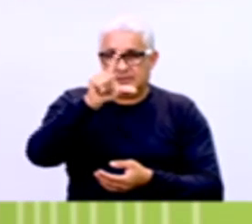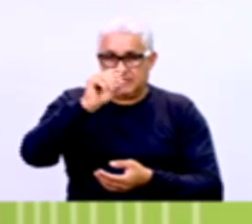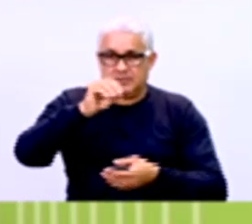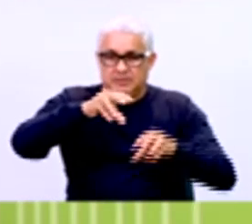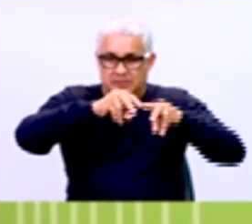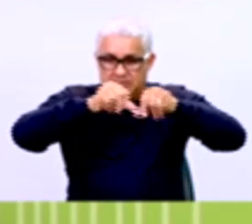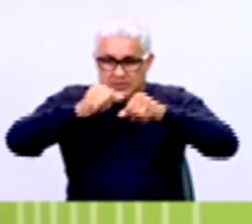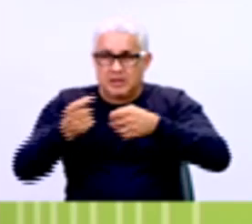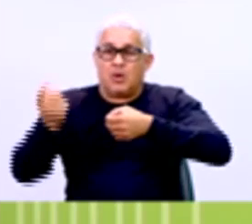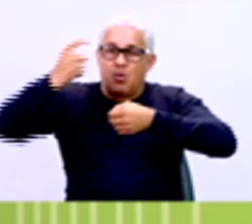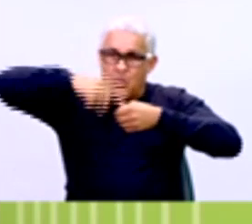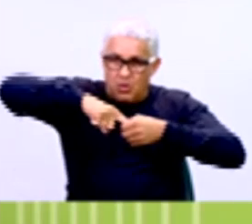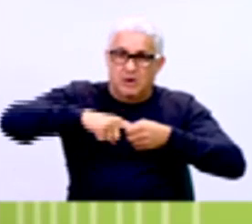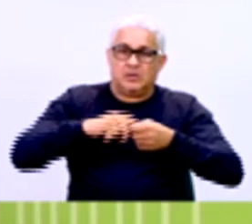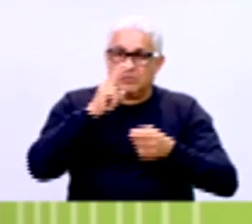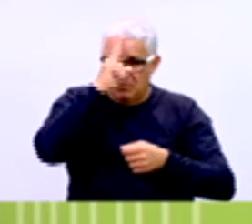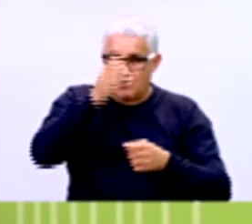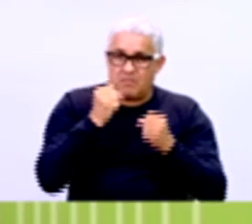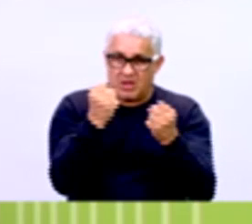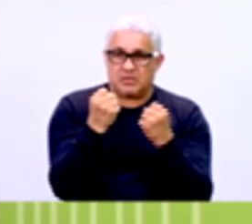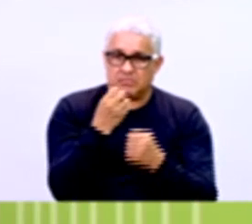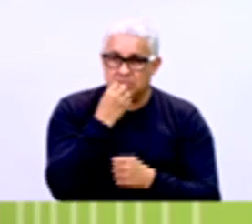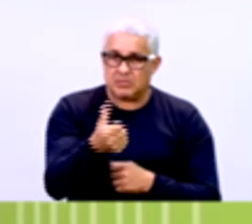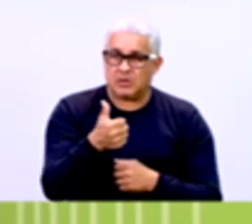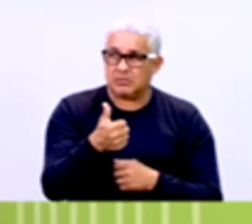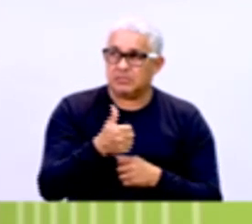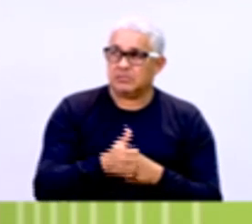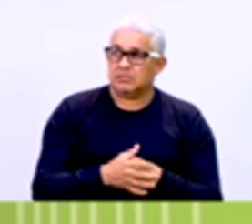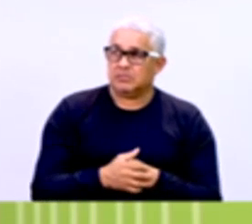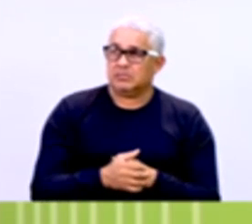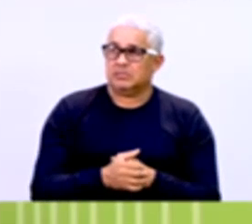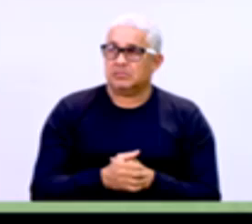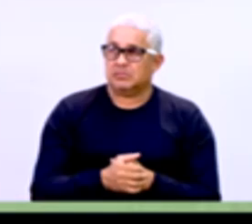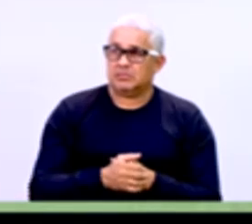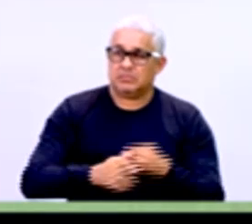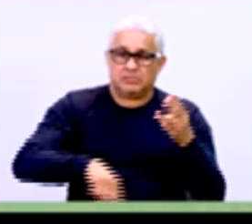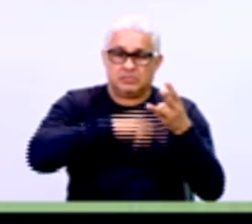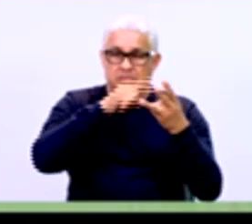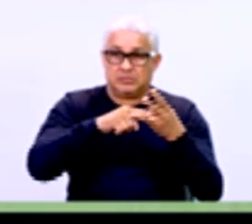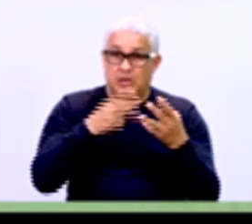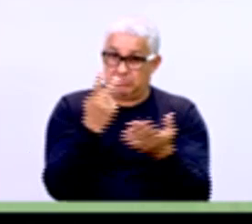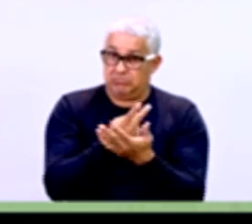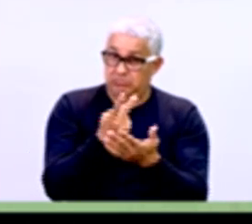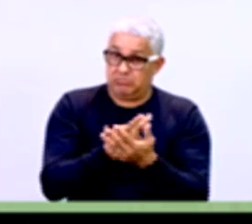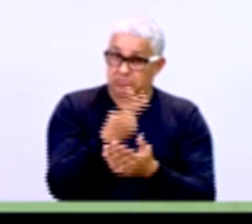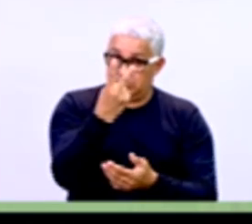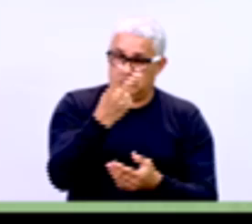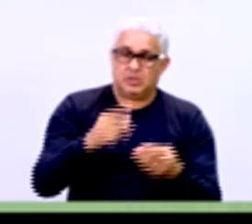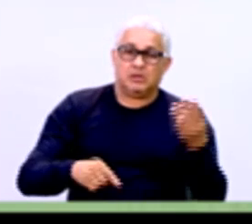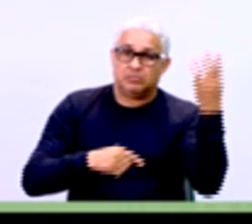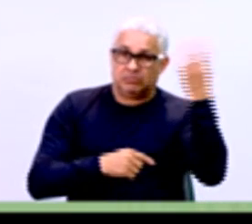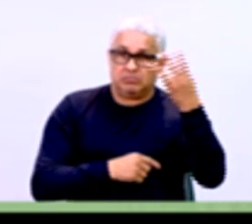essa fertilidade, então está errado. Questão 3, alternativa 3. Muitos recursos naturais